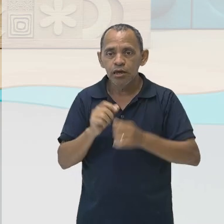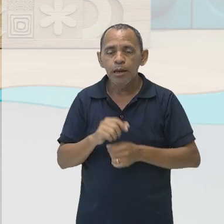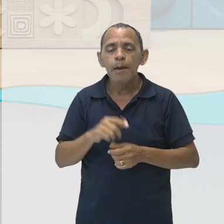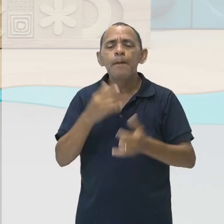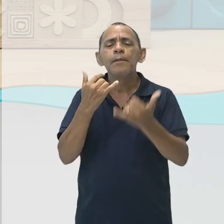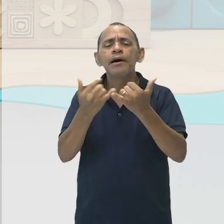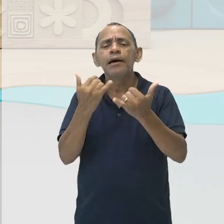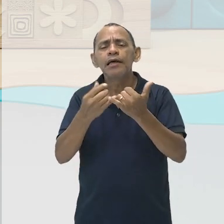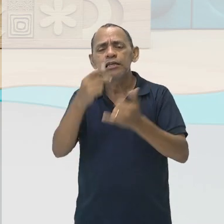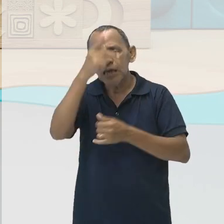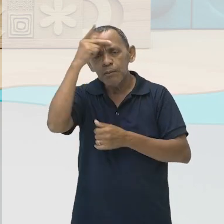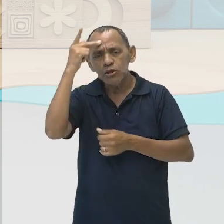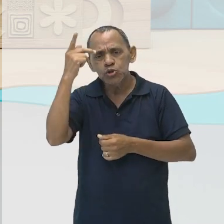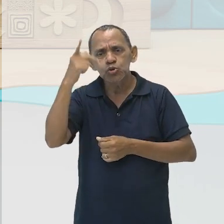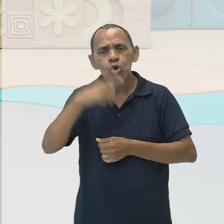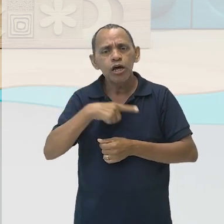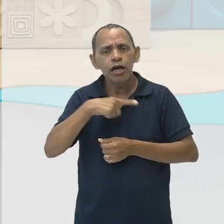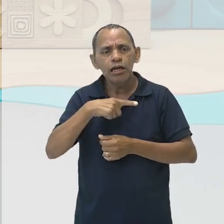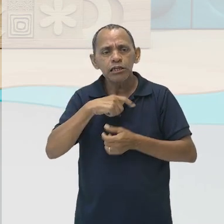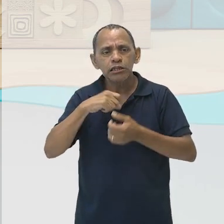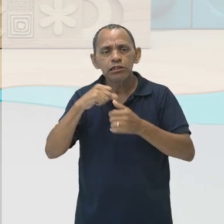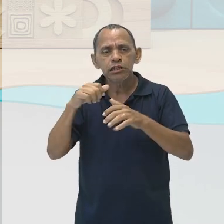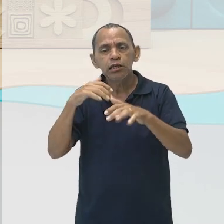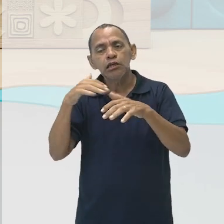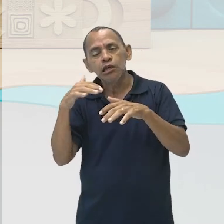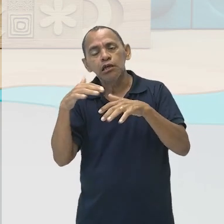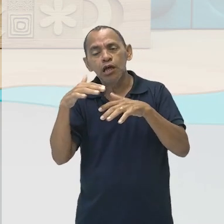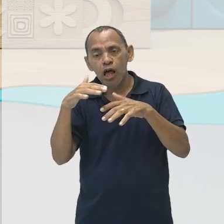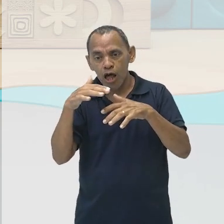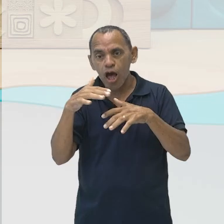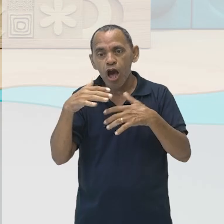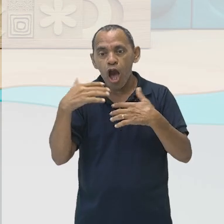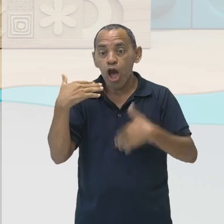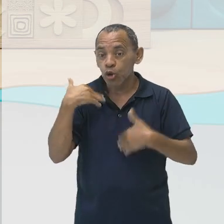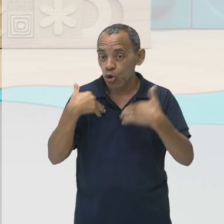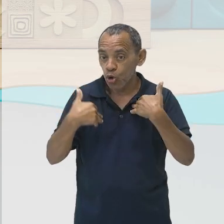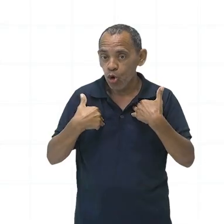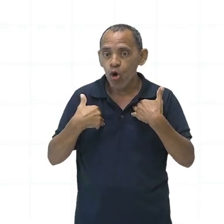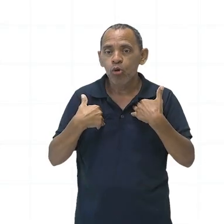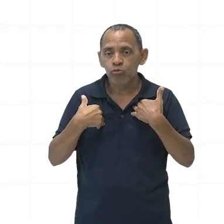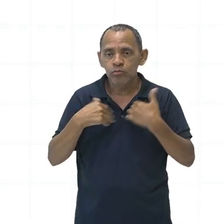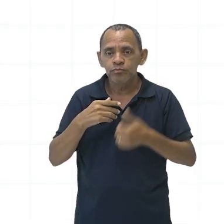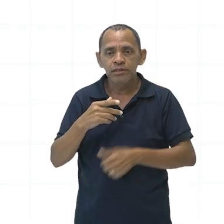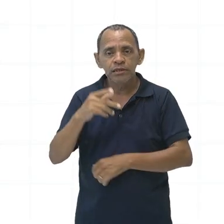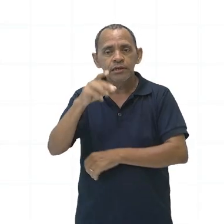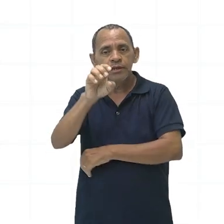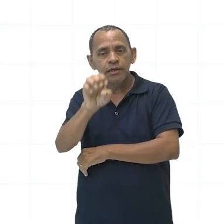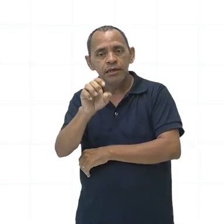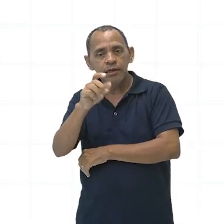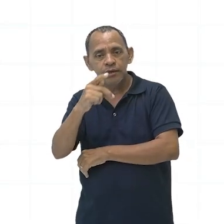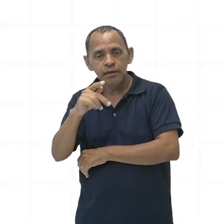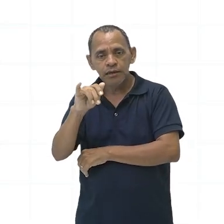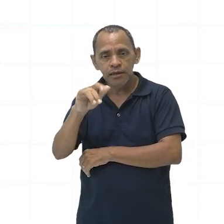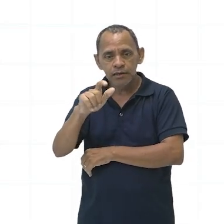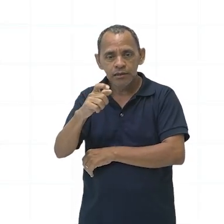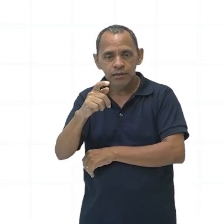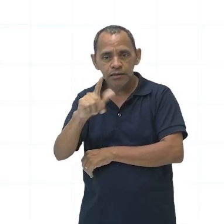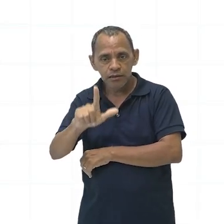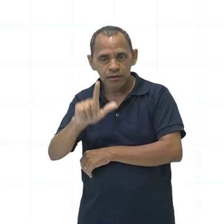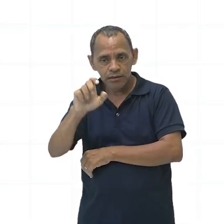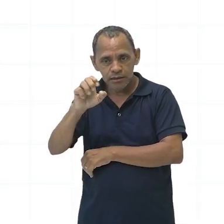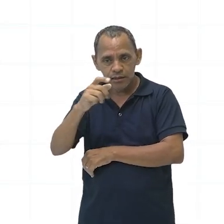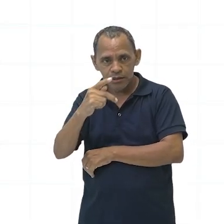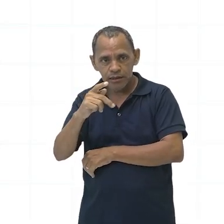ali tendo contrações involuntárias do seu corpo, né? Então, a epilepsia, como vocês vão ver aí na cartela, é uma